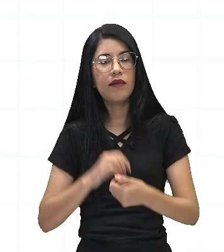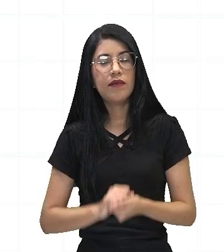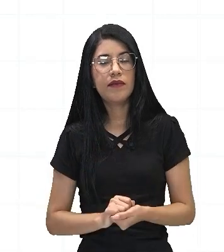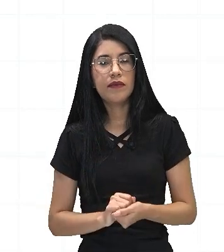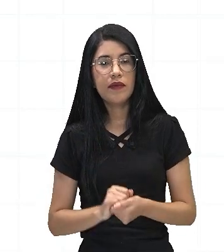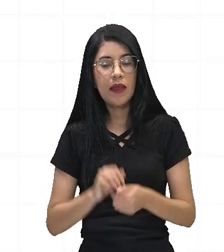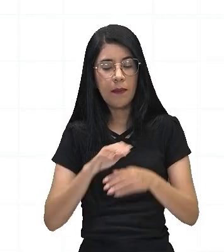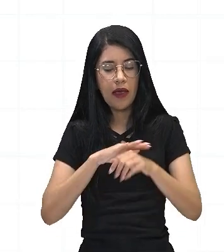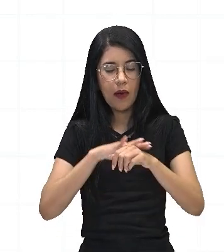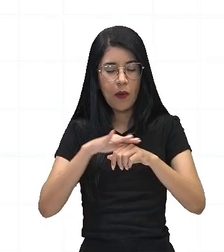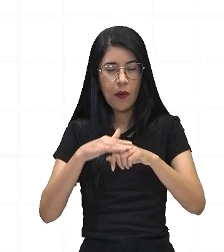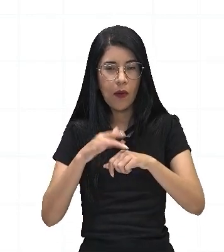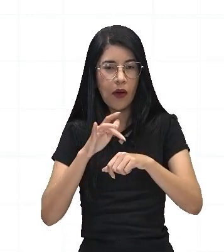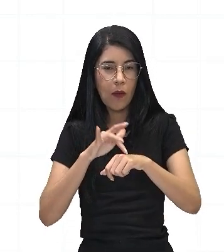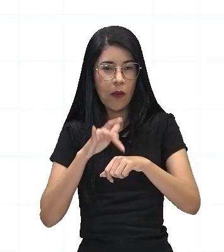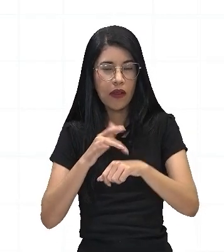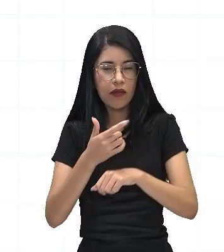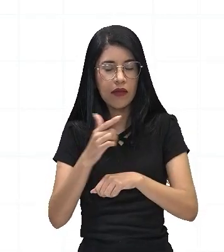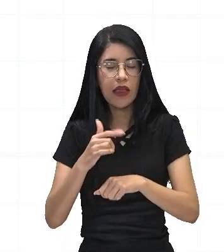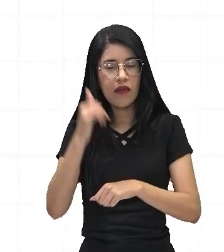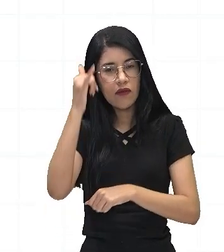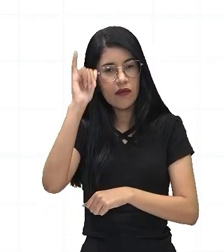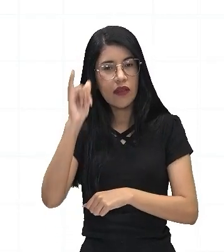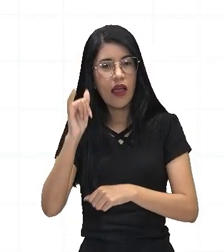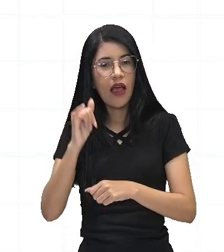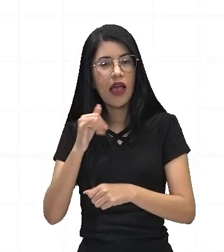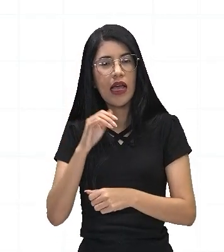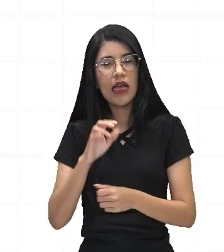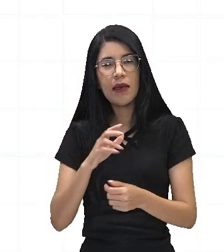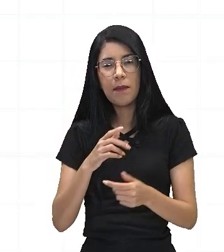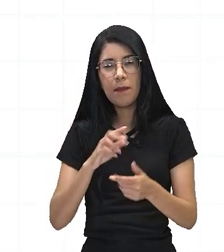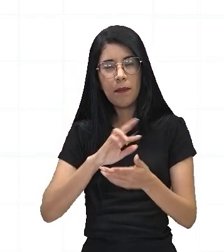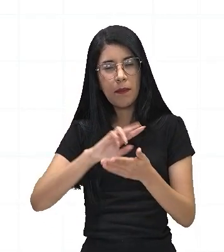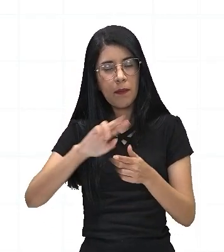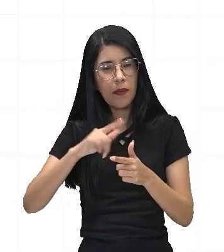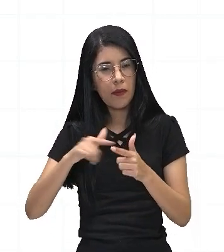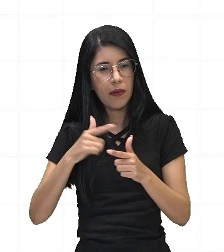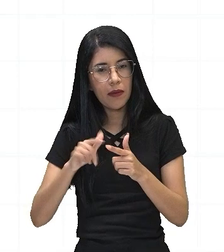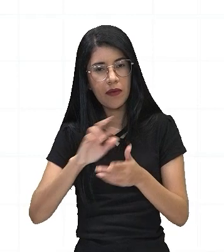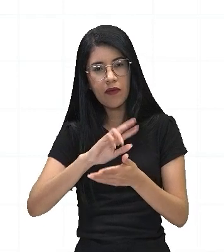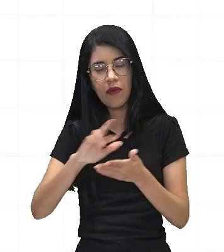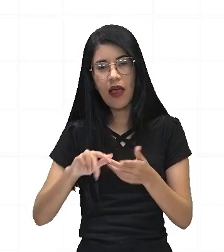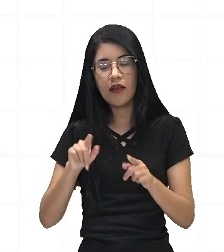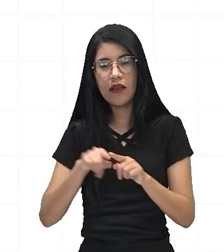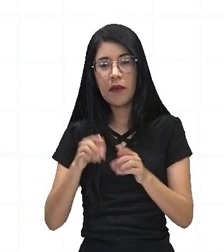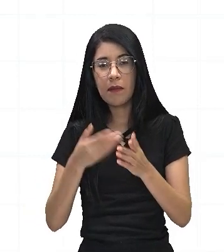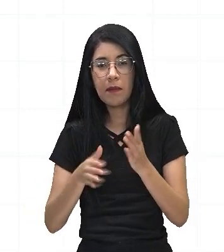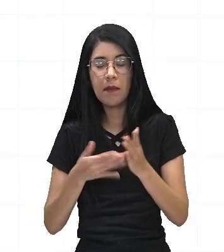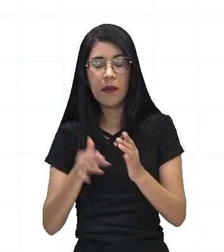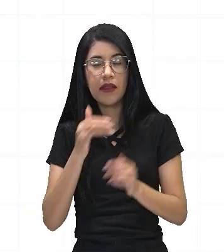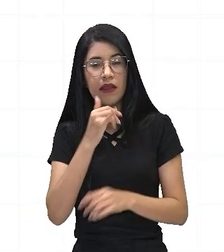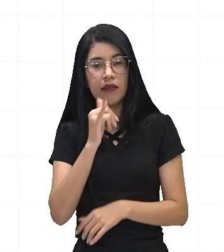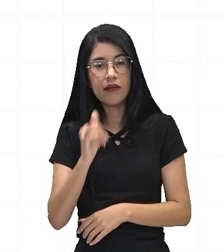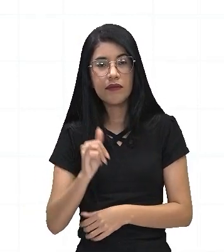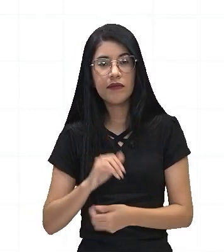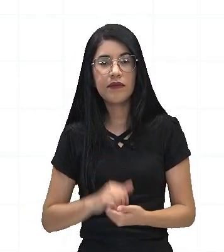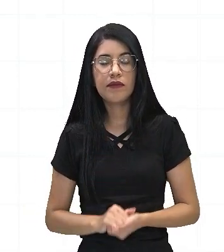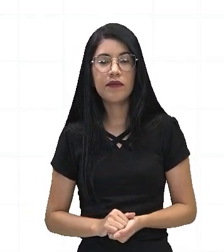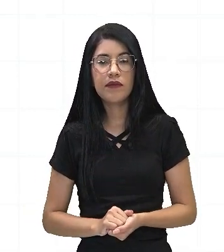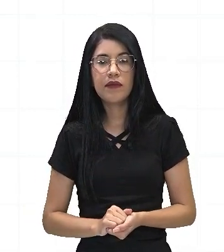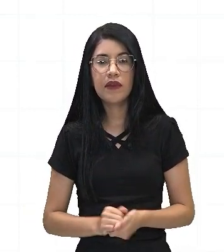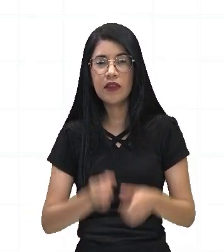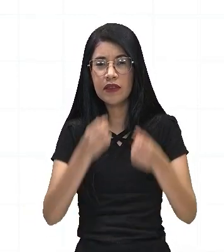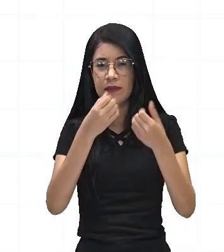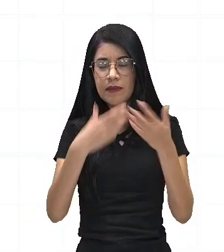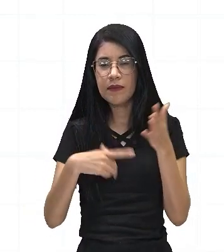contato, evitando acidentes com choques elétricos ou diminuindo perdas de energia em fios condutores. Como nós falamos agora há pouco, né?